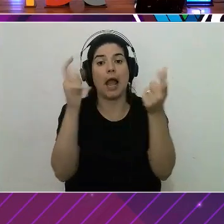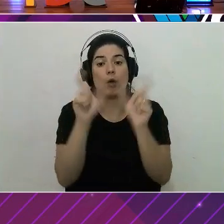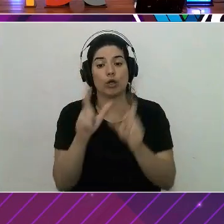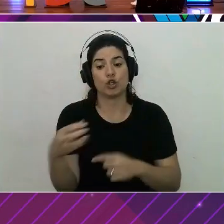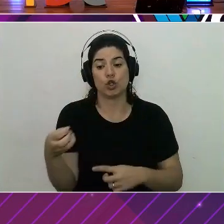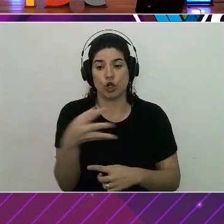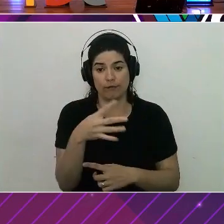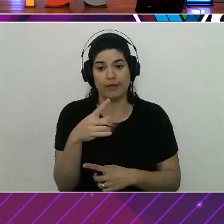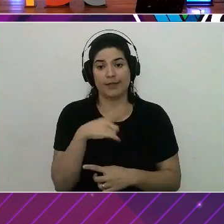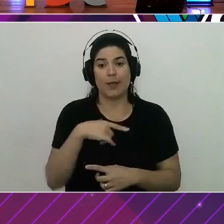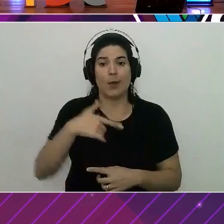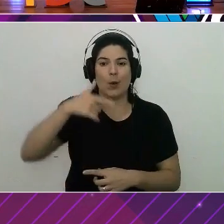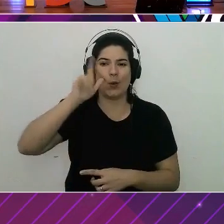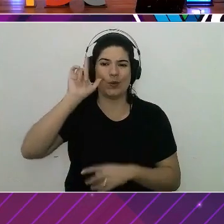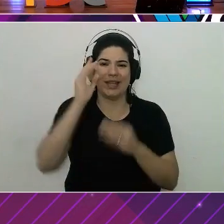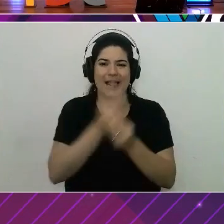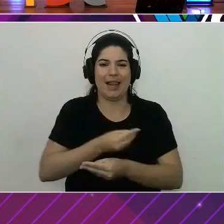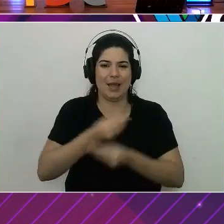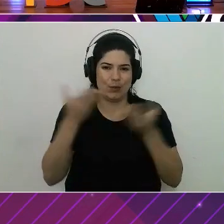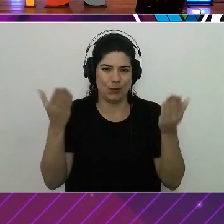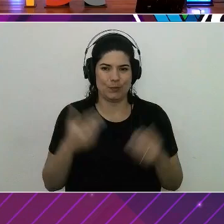lançou ontem. Tá bom?